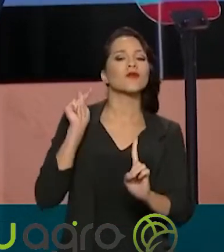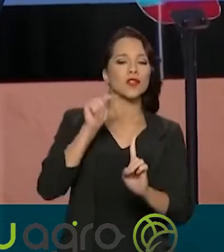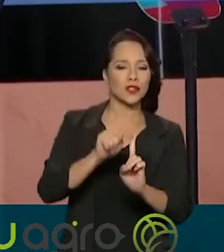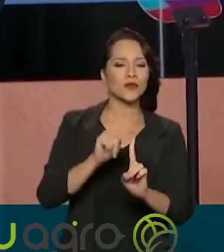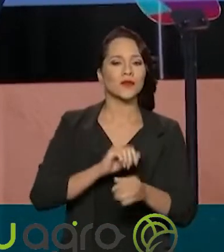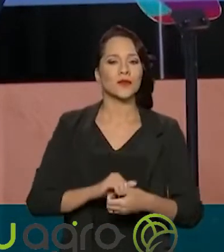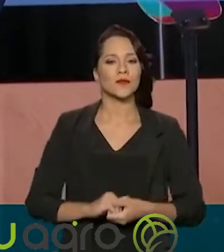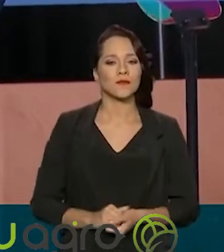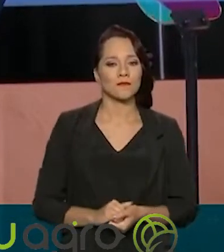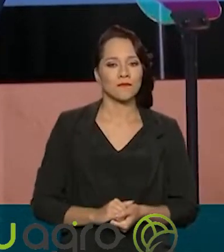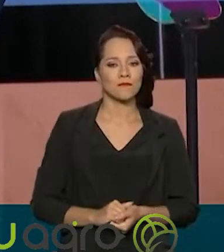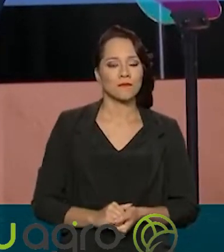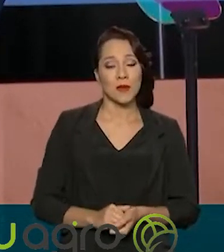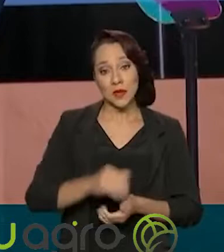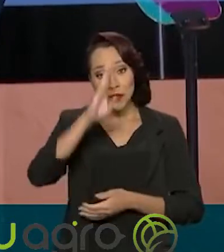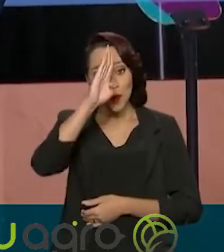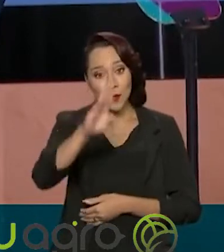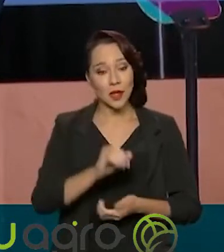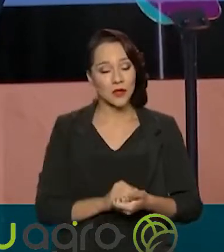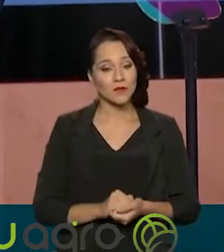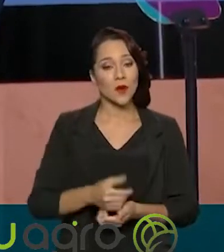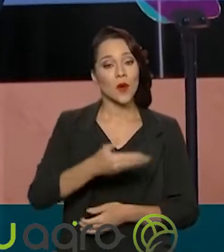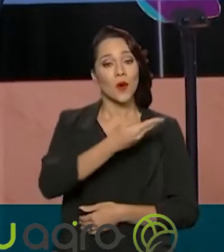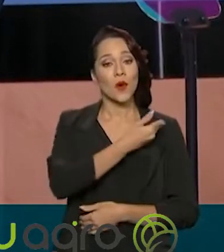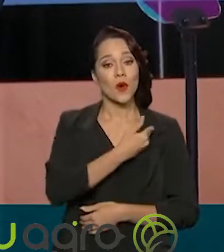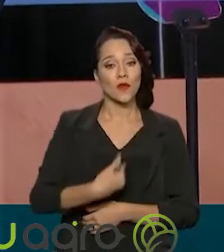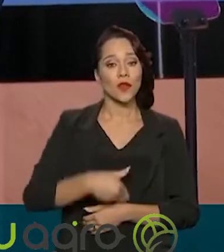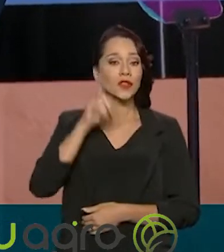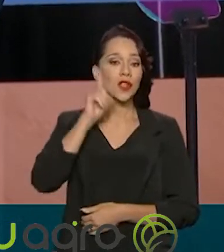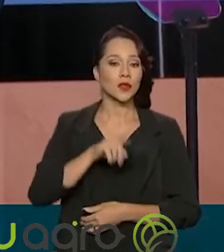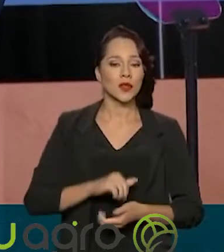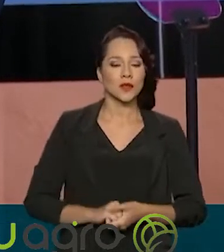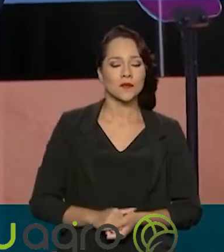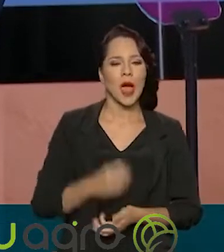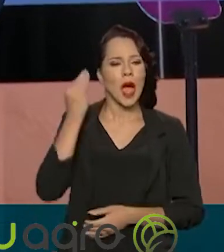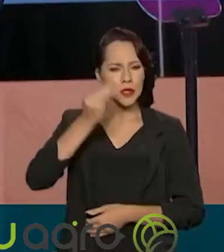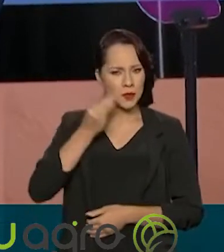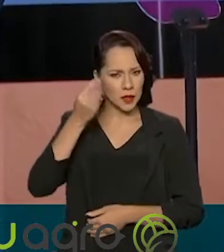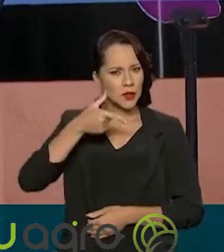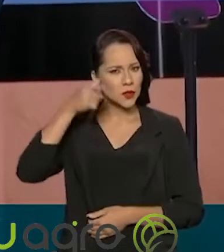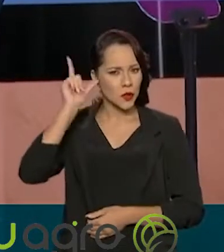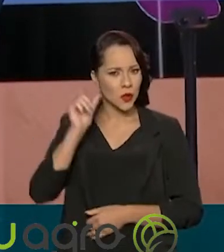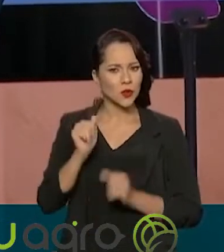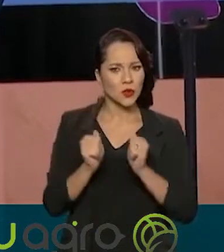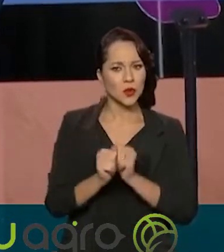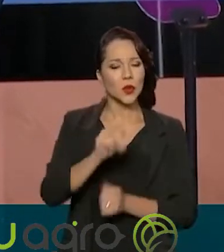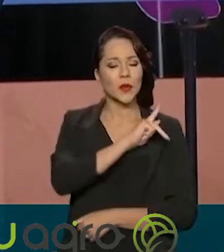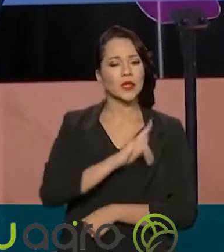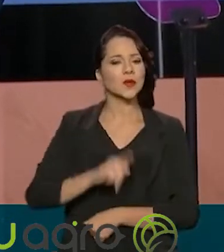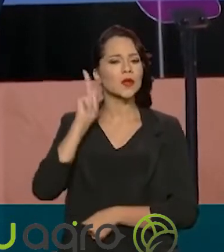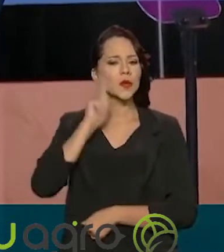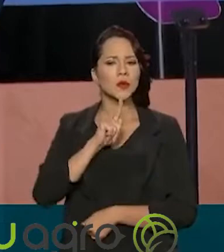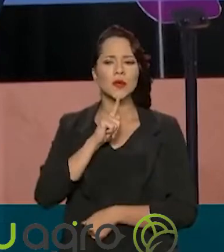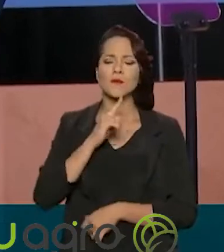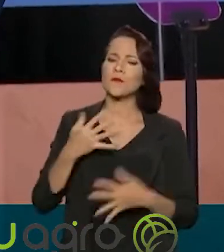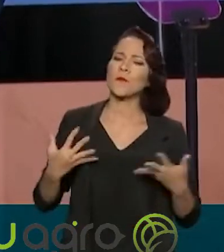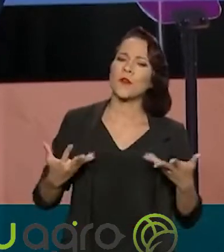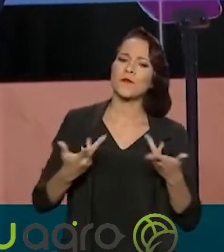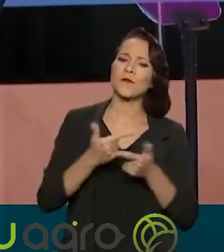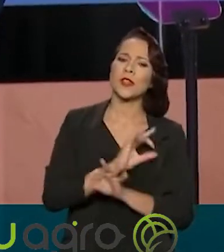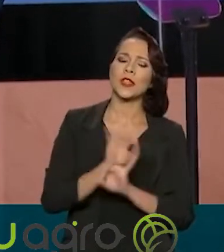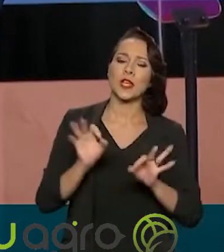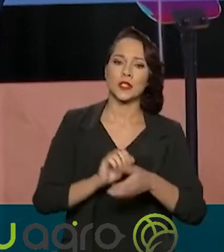nossos objetivos, em especial o governo americano. A experiência de ontem com o presidente Biden foi simplesmente